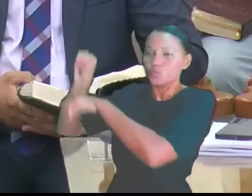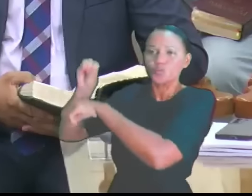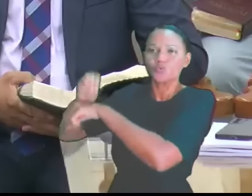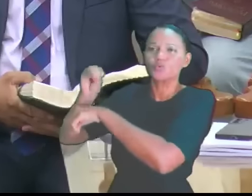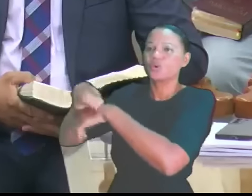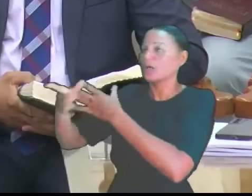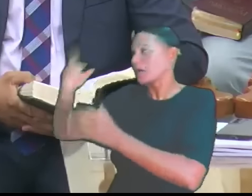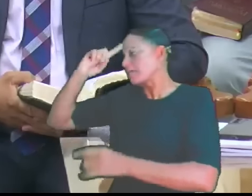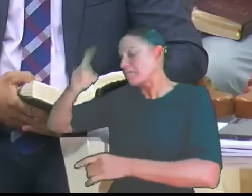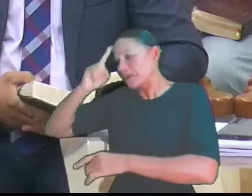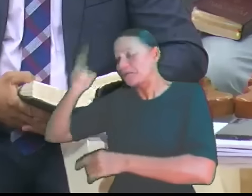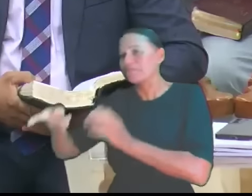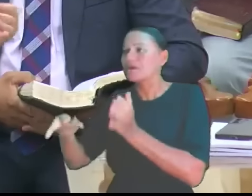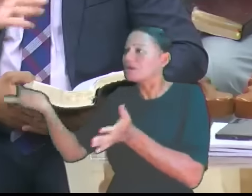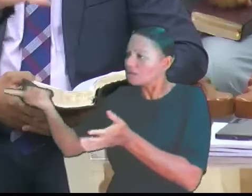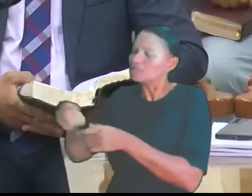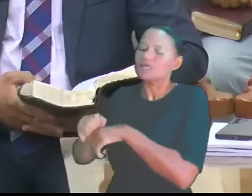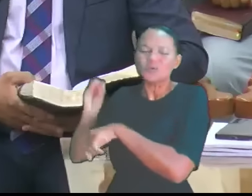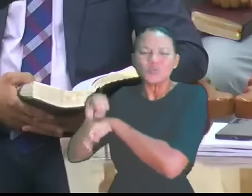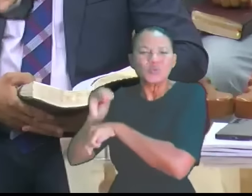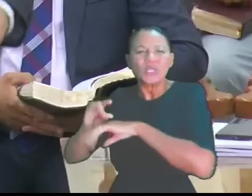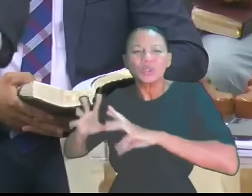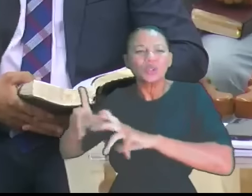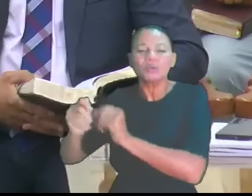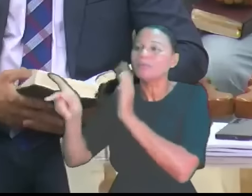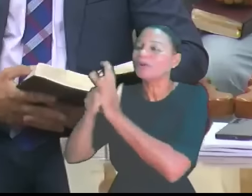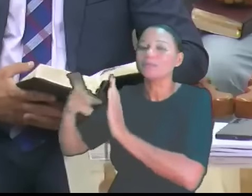quem manda é Ele, quem supra é Ele.